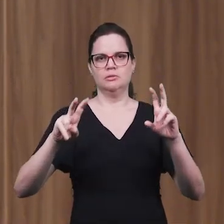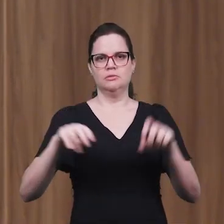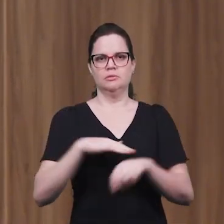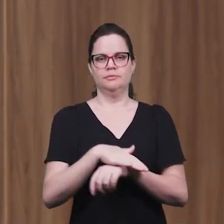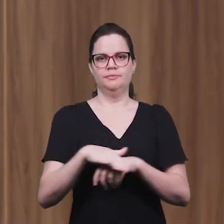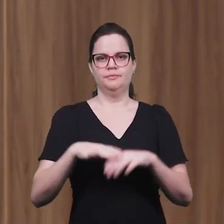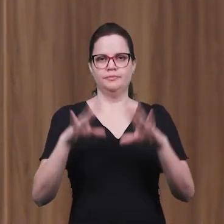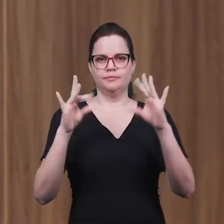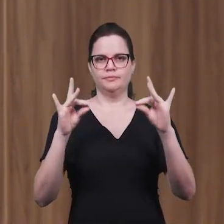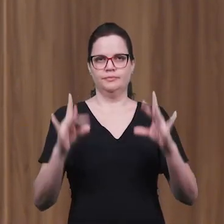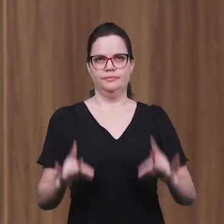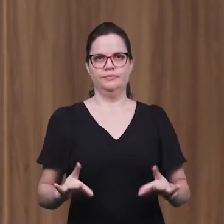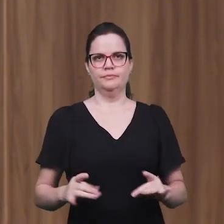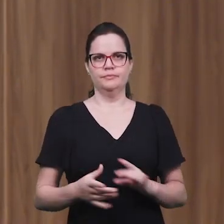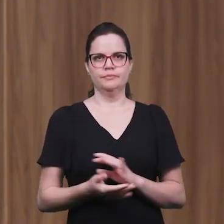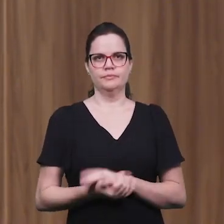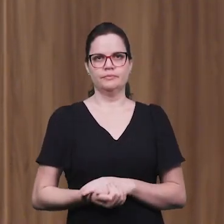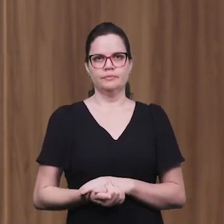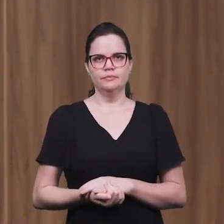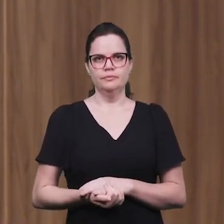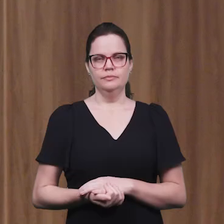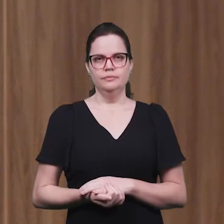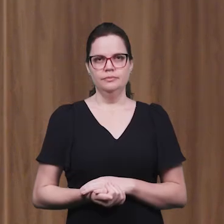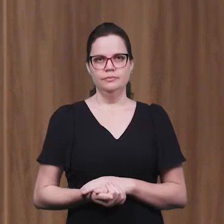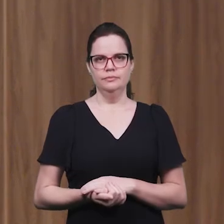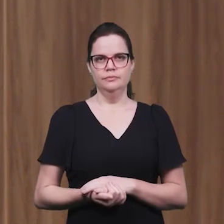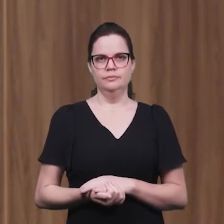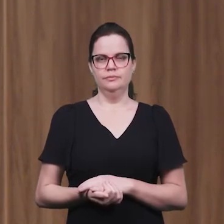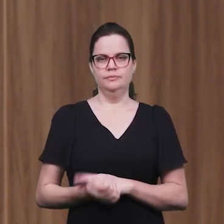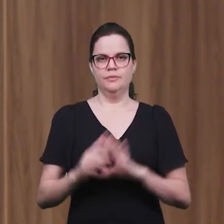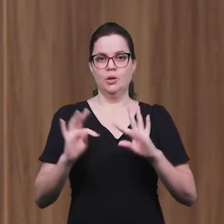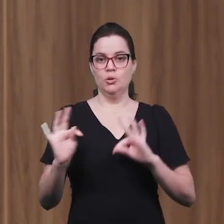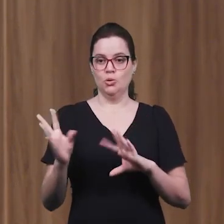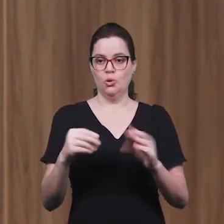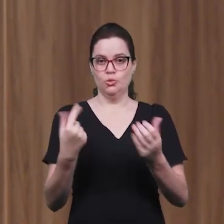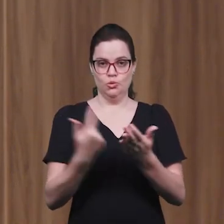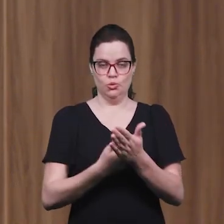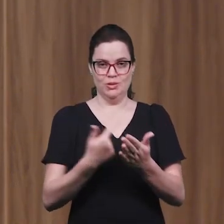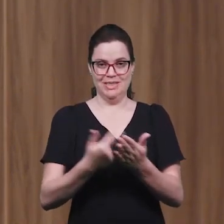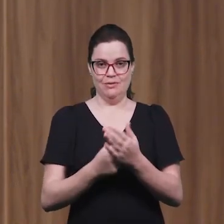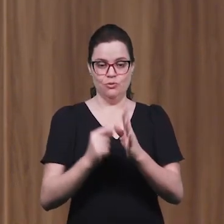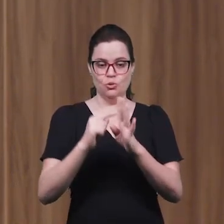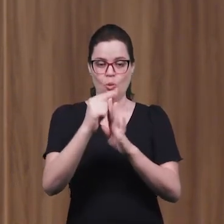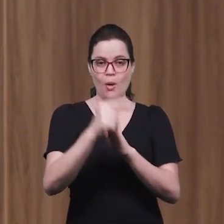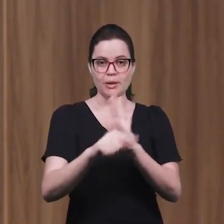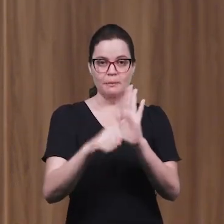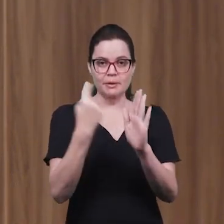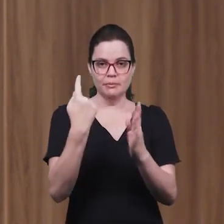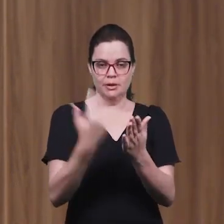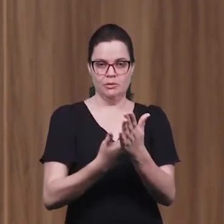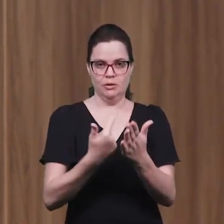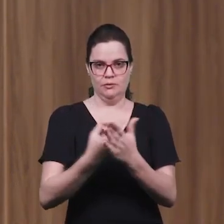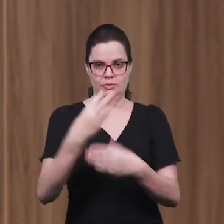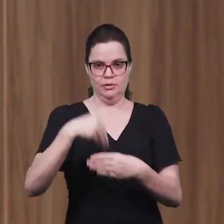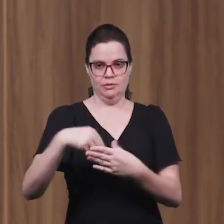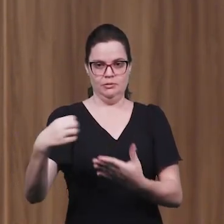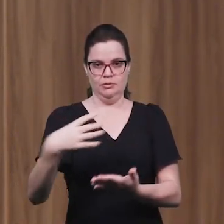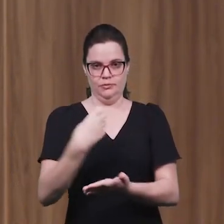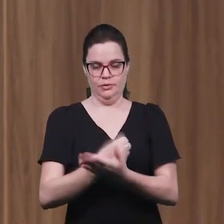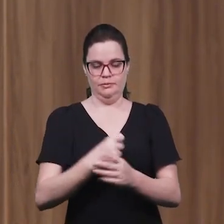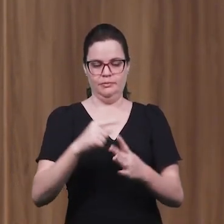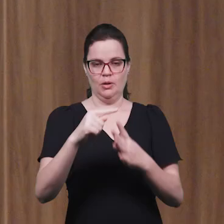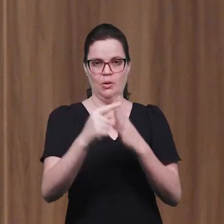nós vamos detalhar aqui para os irmãos. Todos os evangelhos vão mencionar o servo João